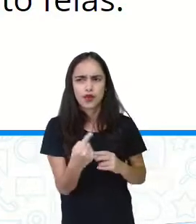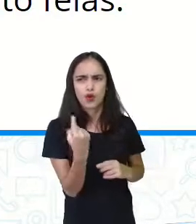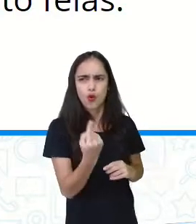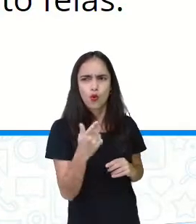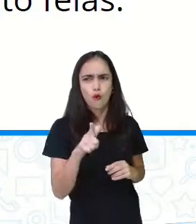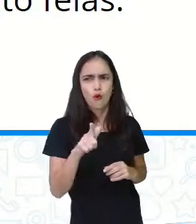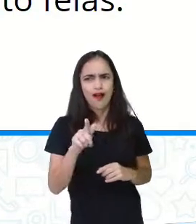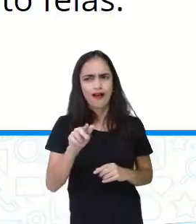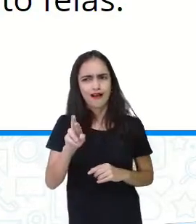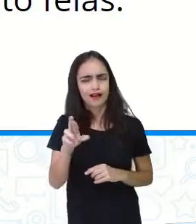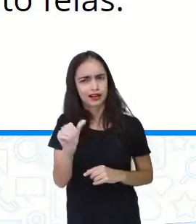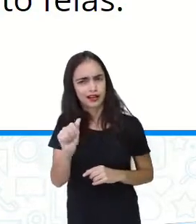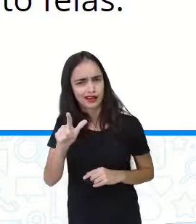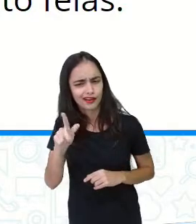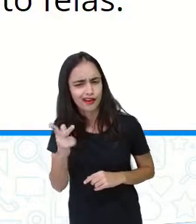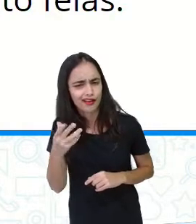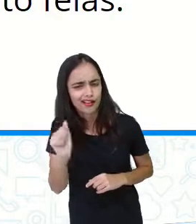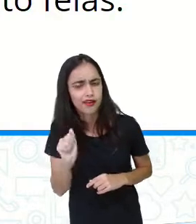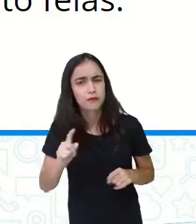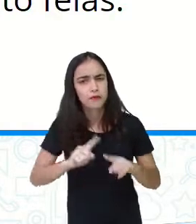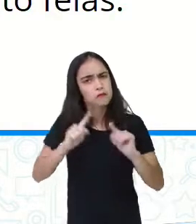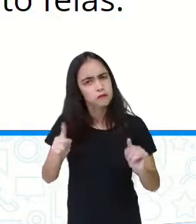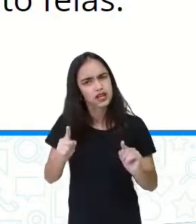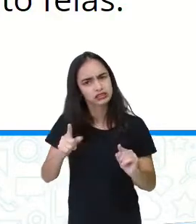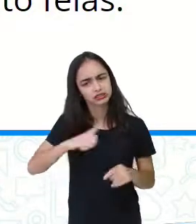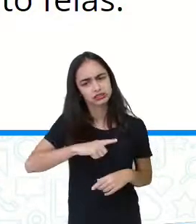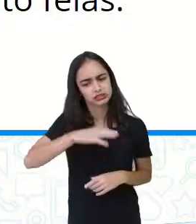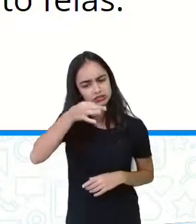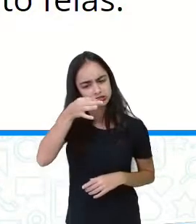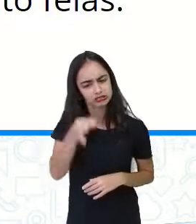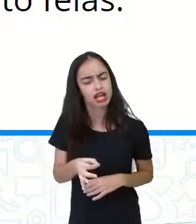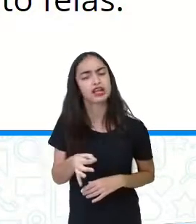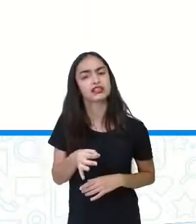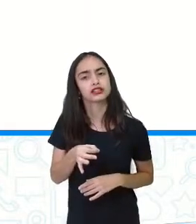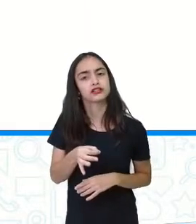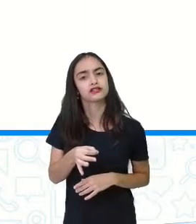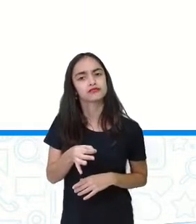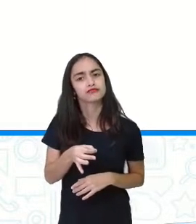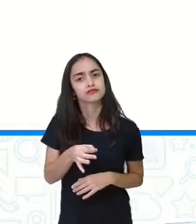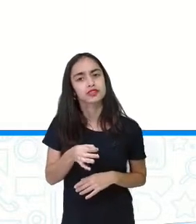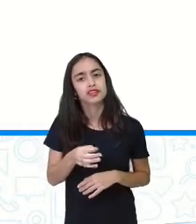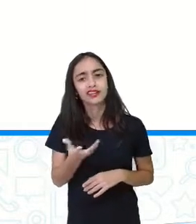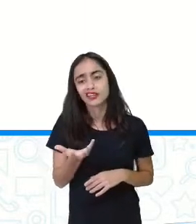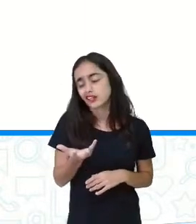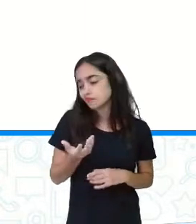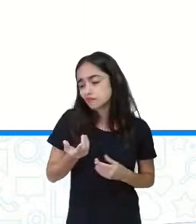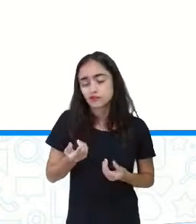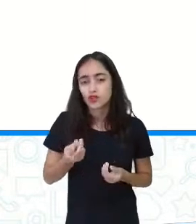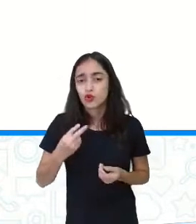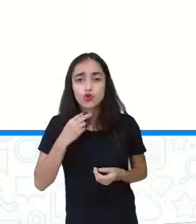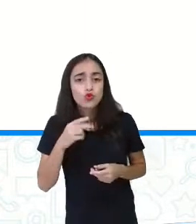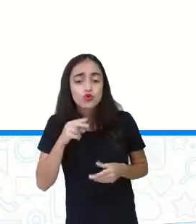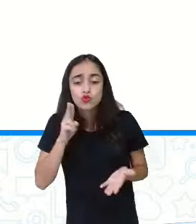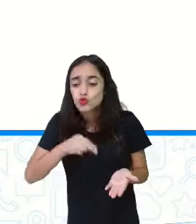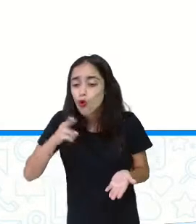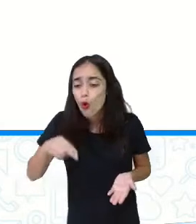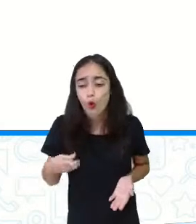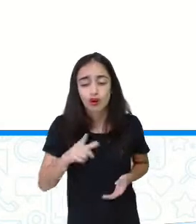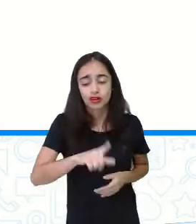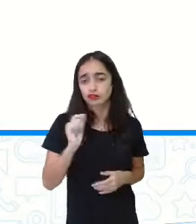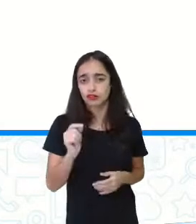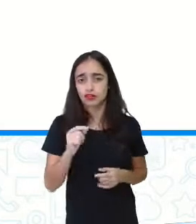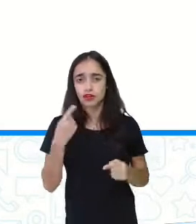de que nunca ia ser escolhida porque as suas penas eram muito feias vamos dar um jeito